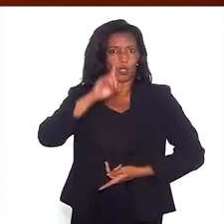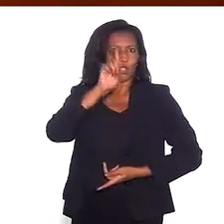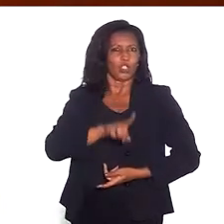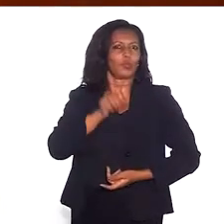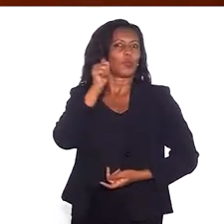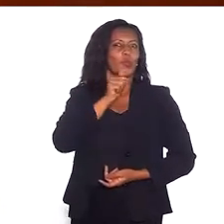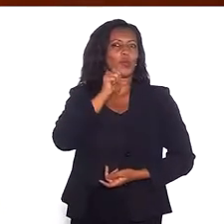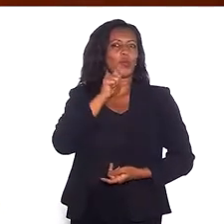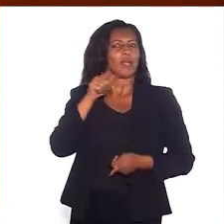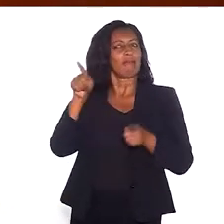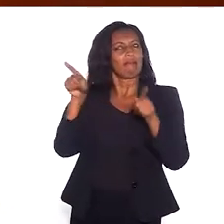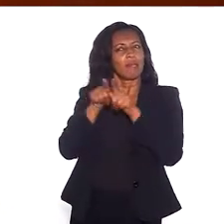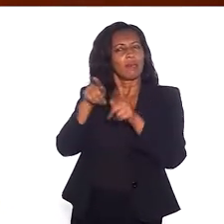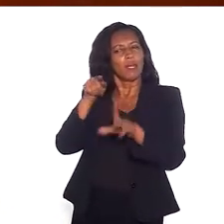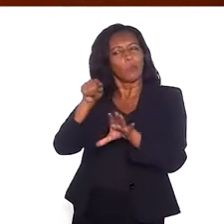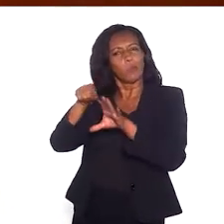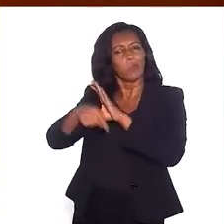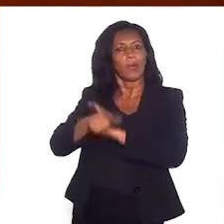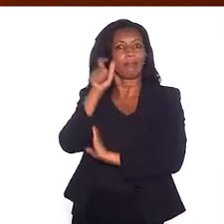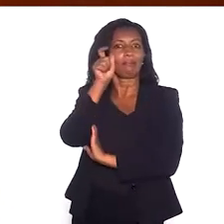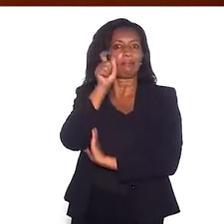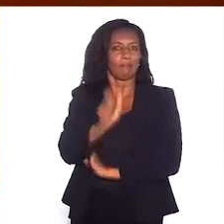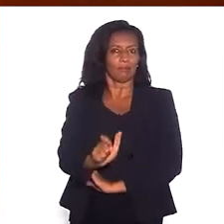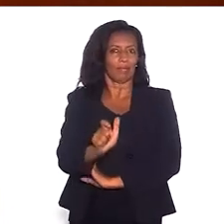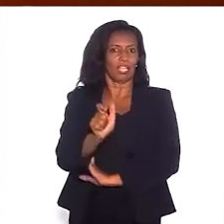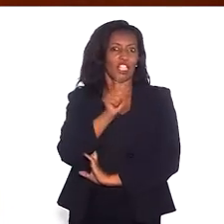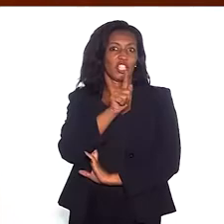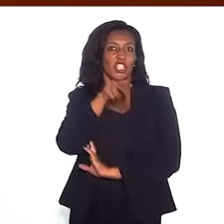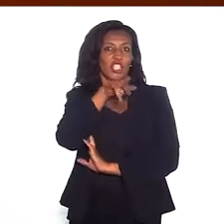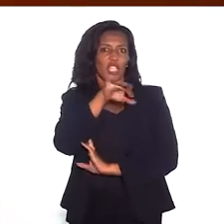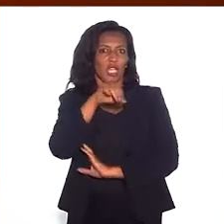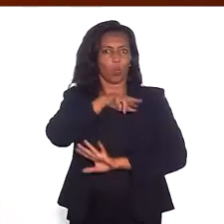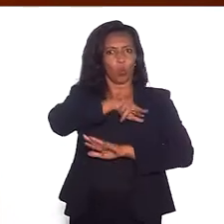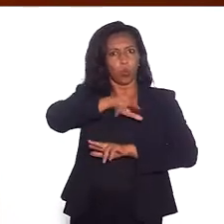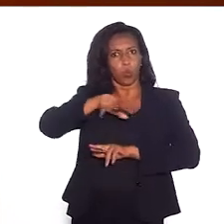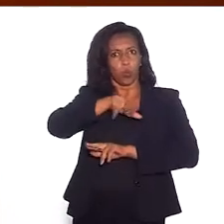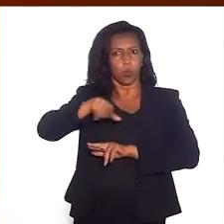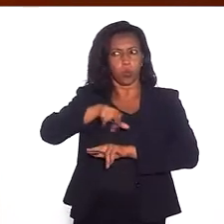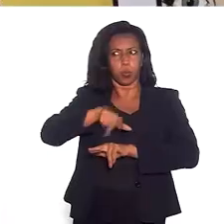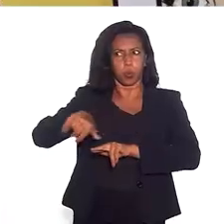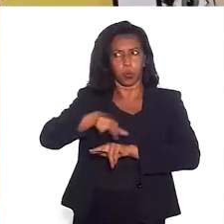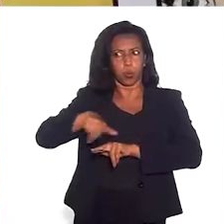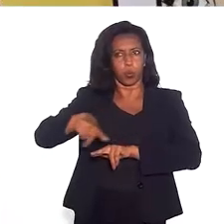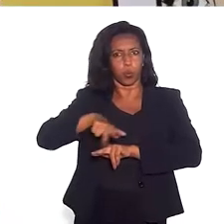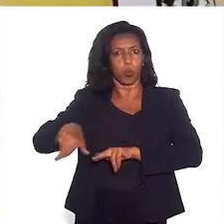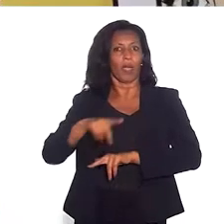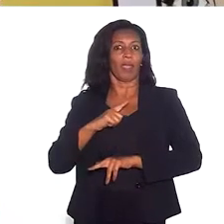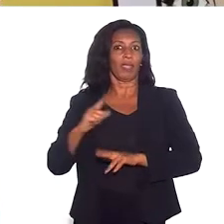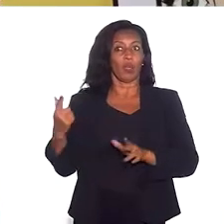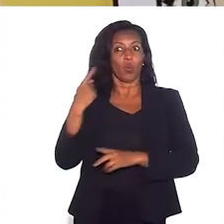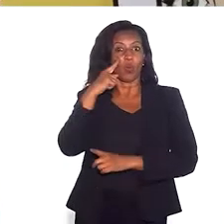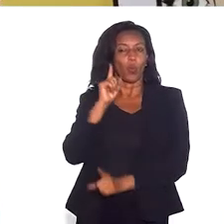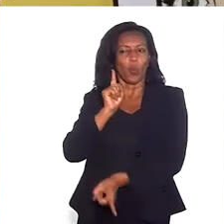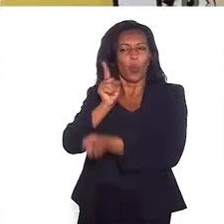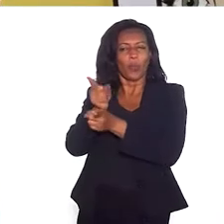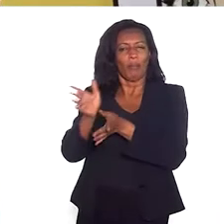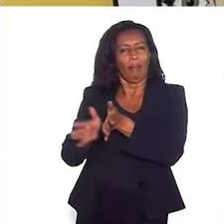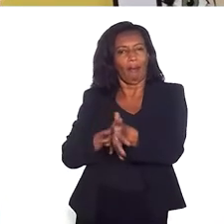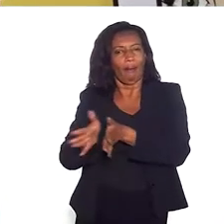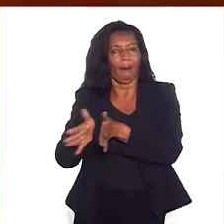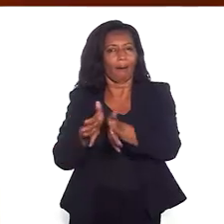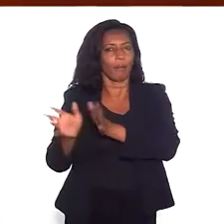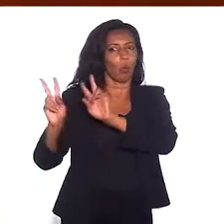comecei a me interessar mais pelas questões de gênero. E aí eu encontrei um campo, então, que justamente faz essa ligação entre essas